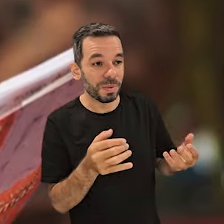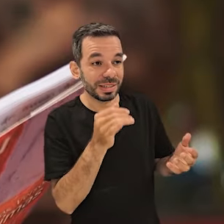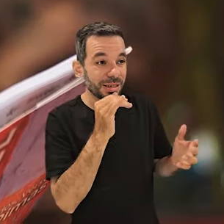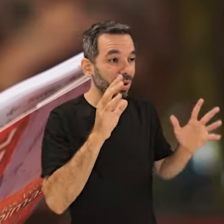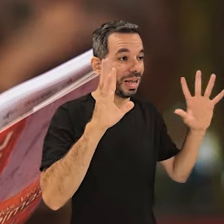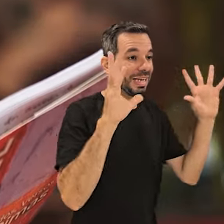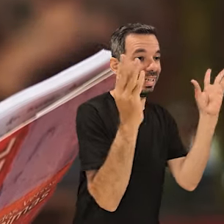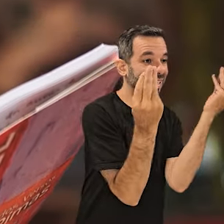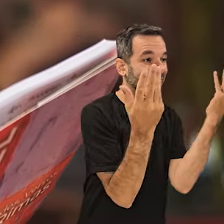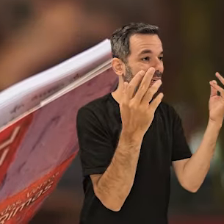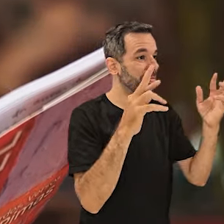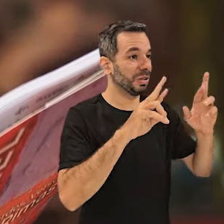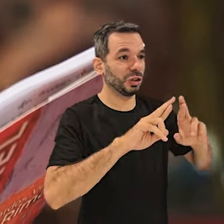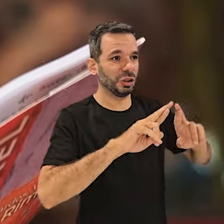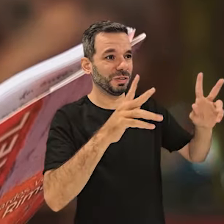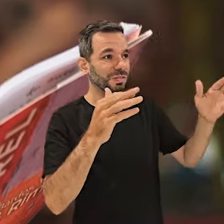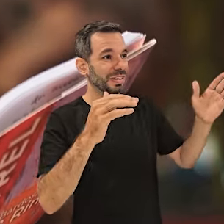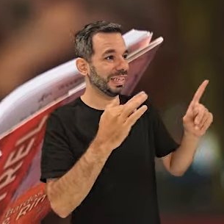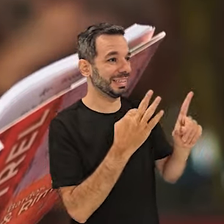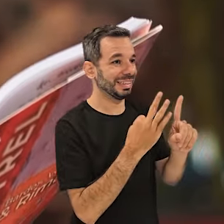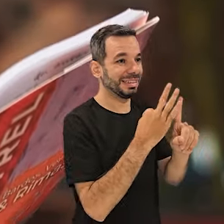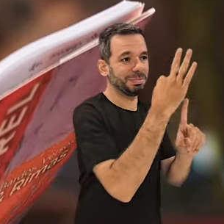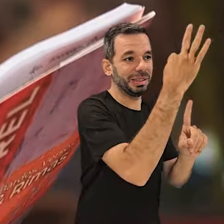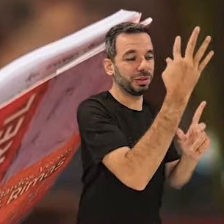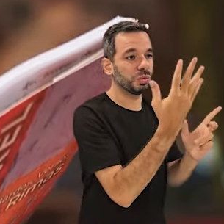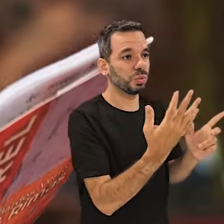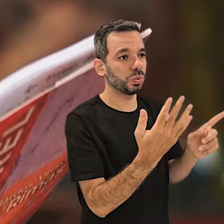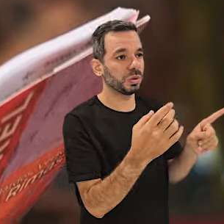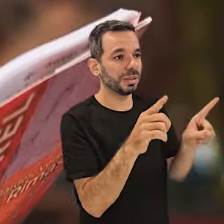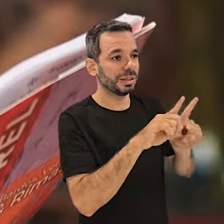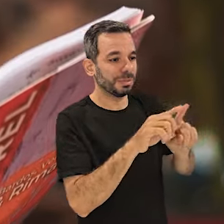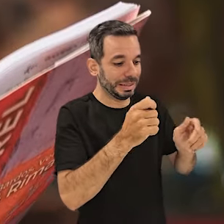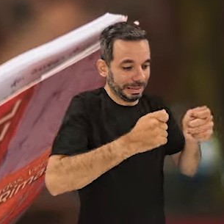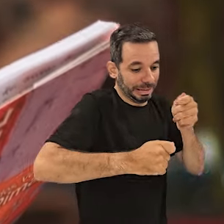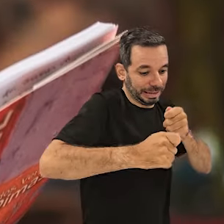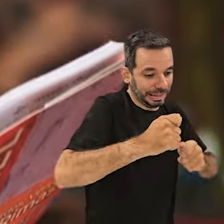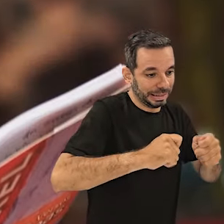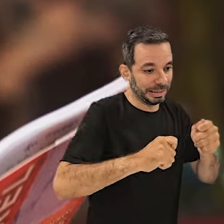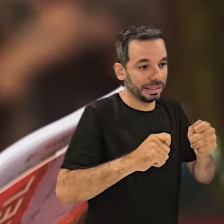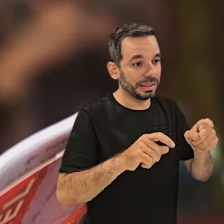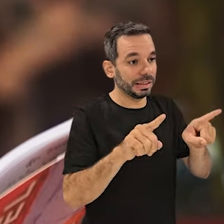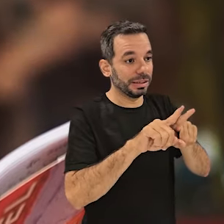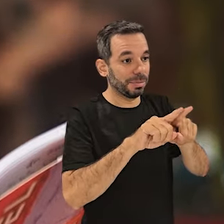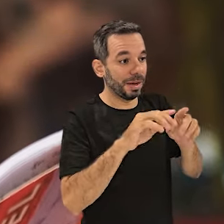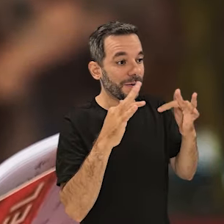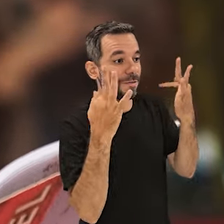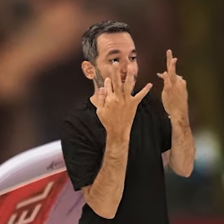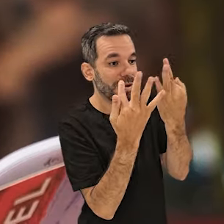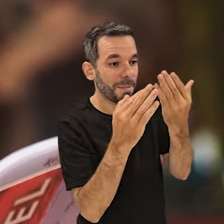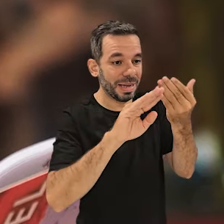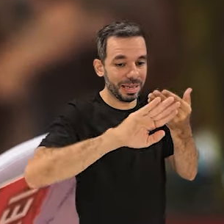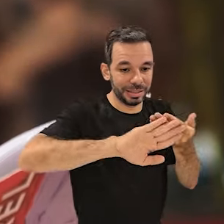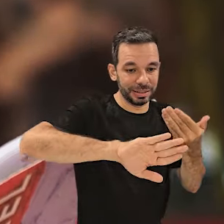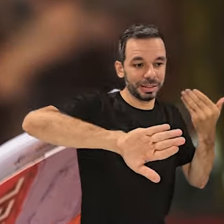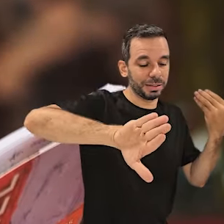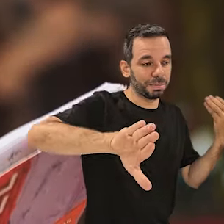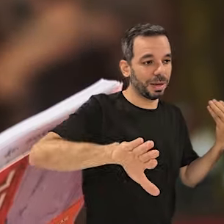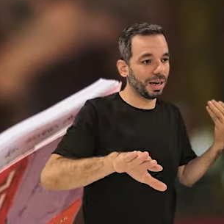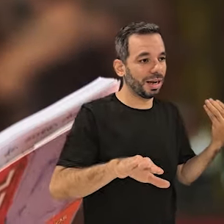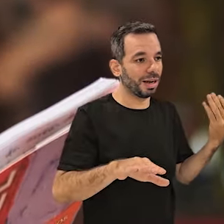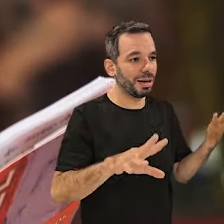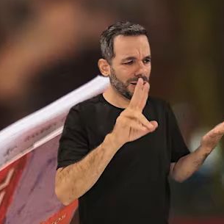clima, escassez, refúgio, racionamento, perda e separação de entes queridos? Castigo?